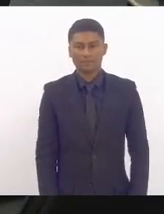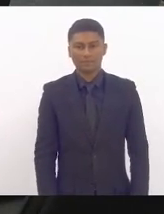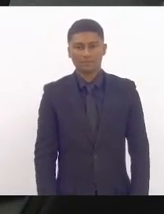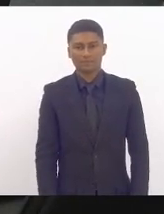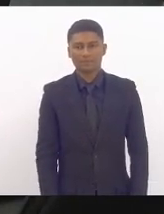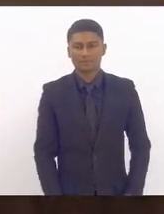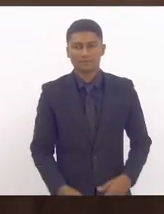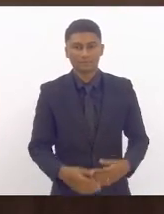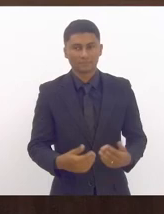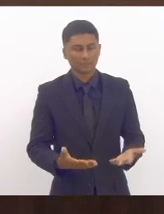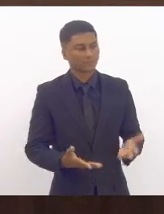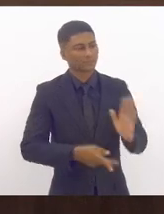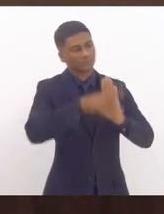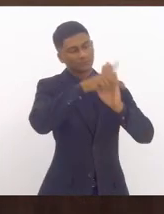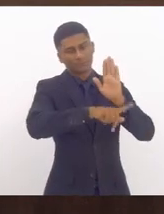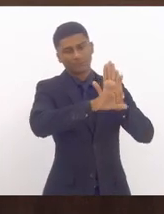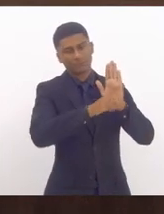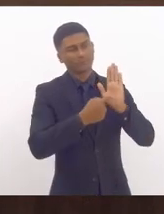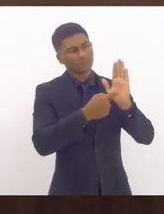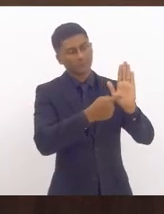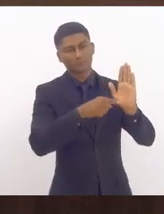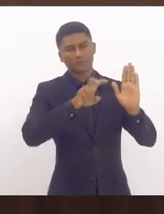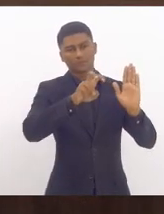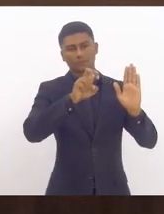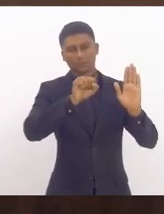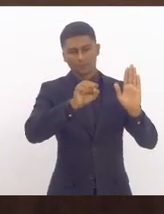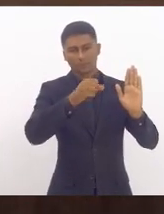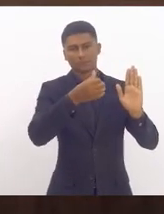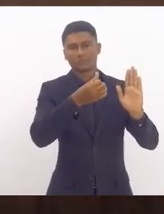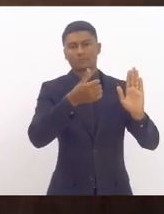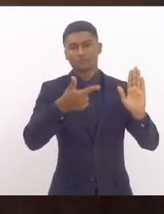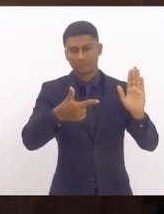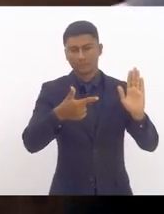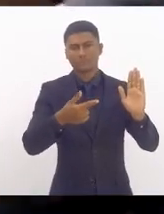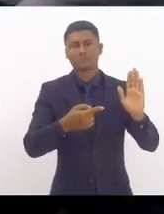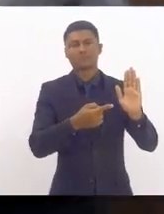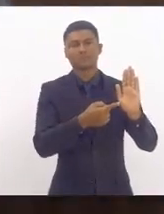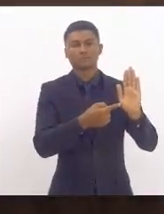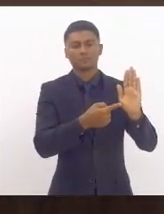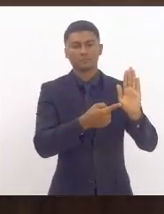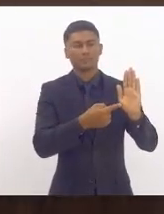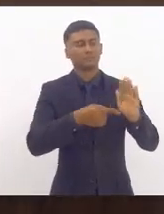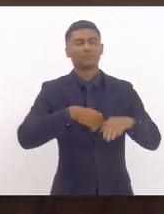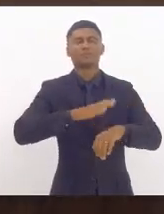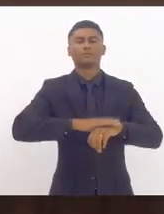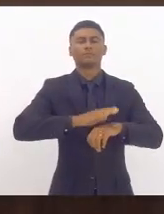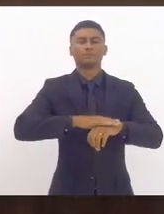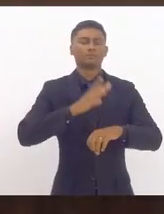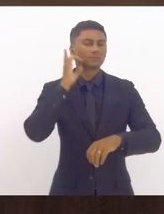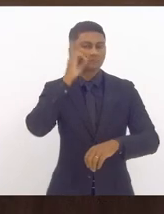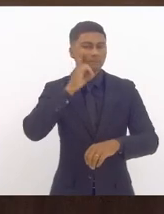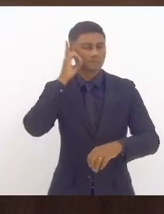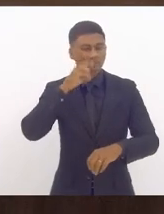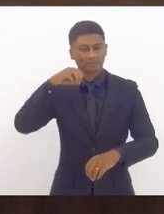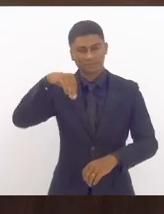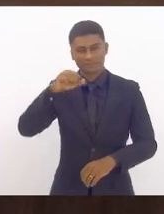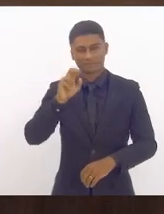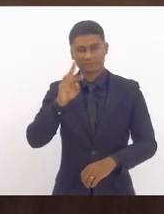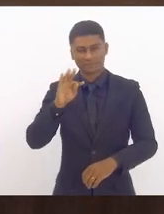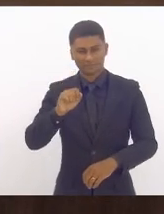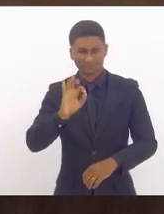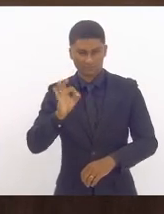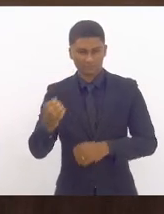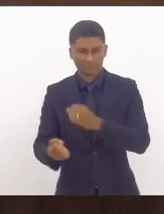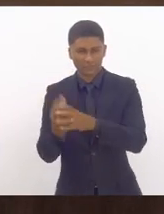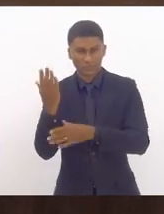Presidente, trata-se do projeto 5862, de autoria da deputada Marta Rocha, que